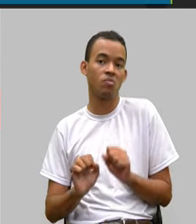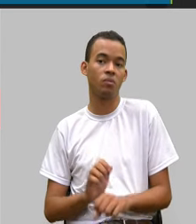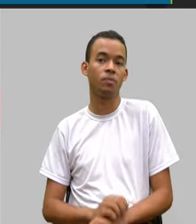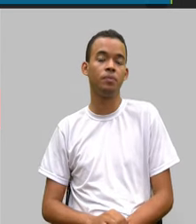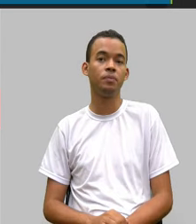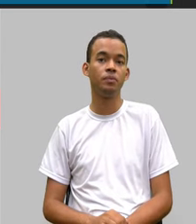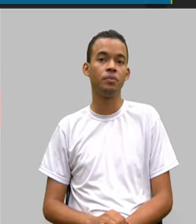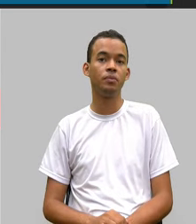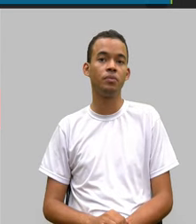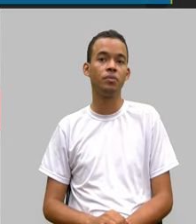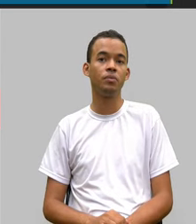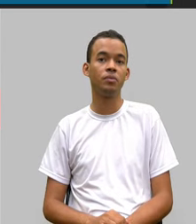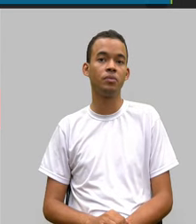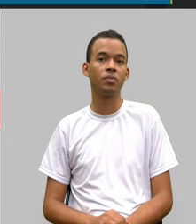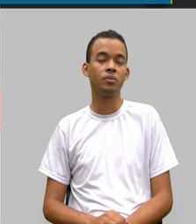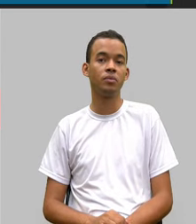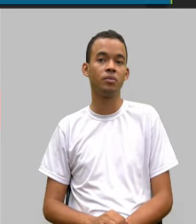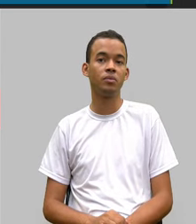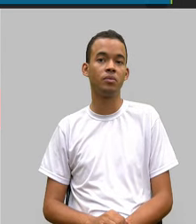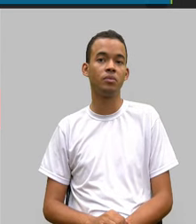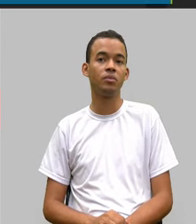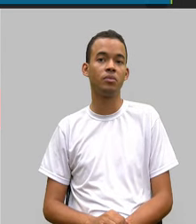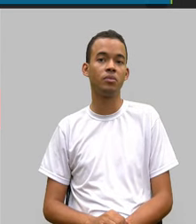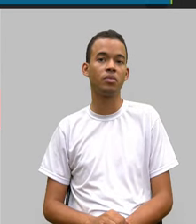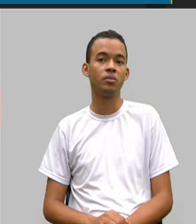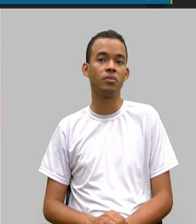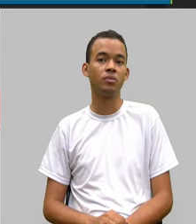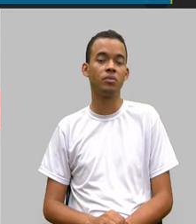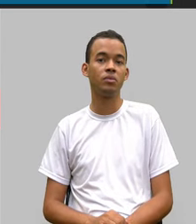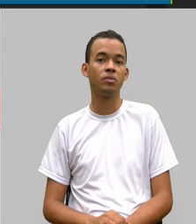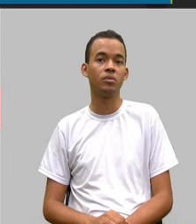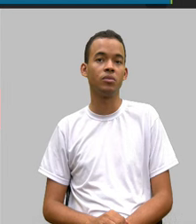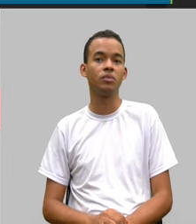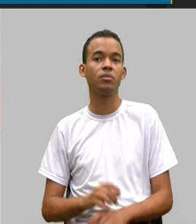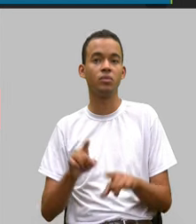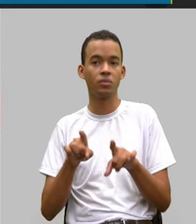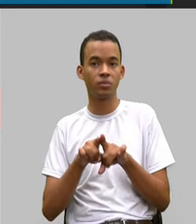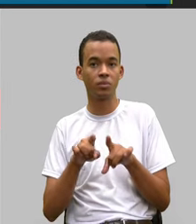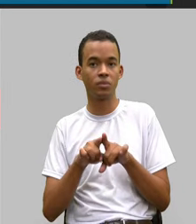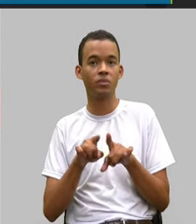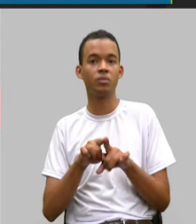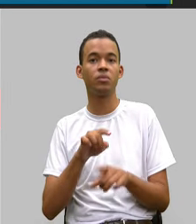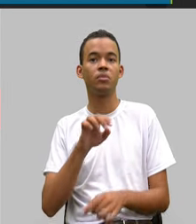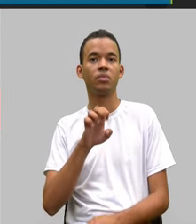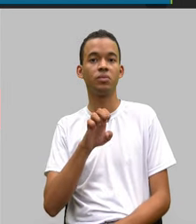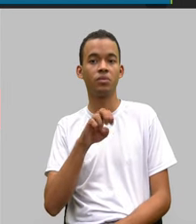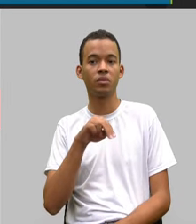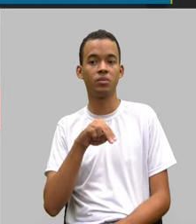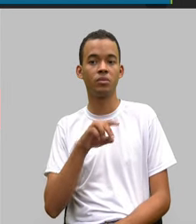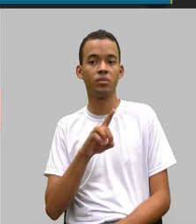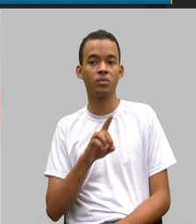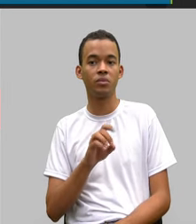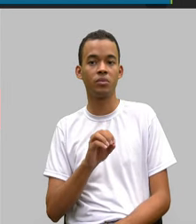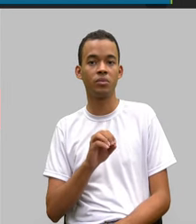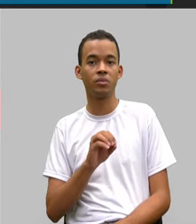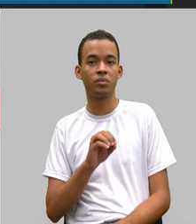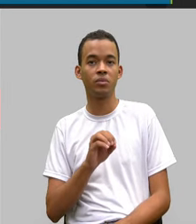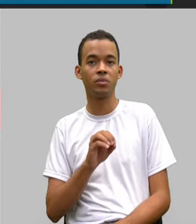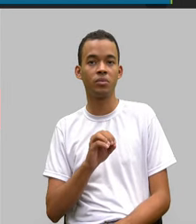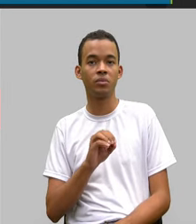com pesquisas mostrando a redução ah dos níveis de glicose e a melhora da sensibilidade